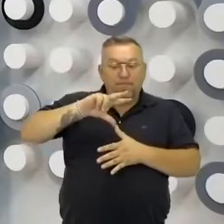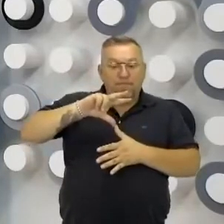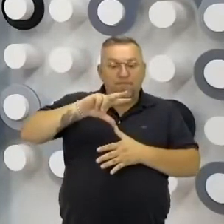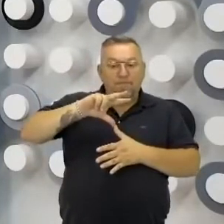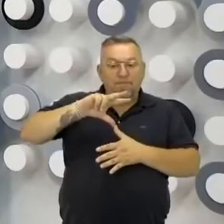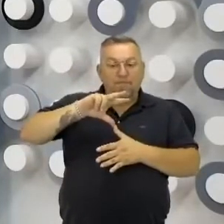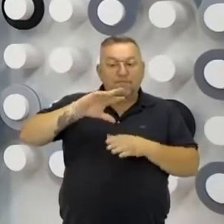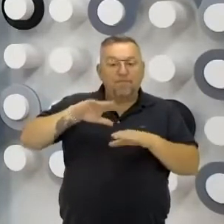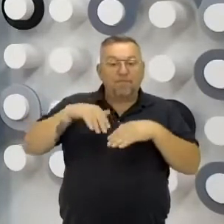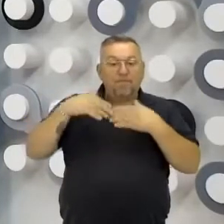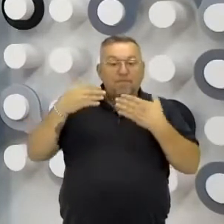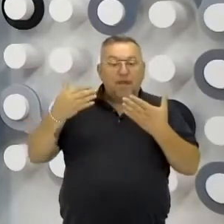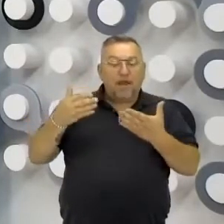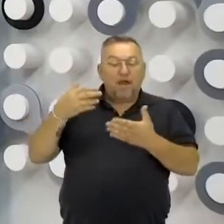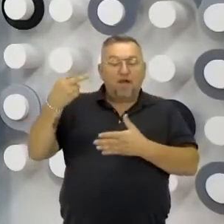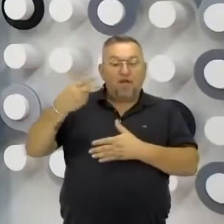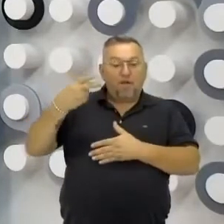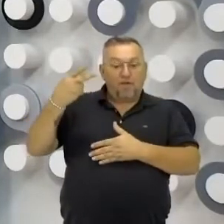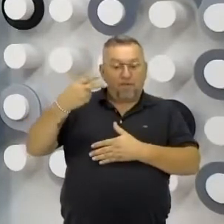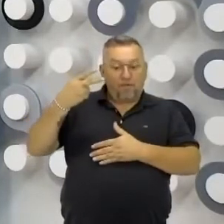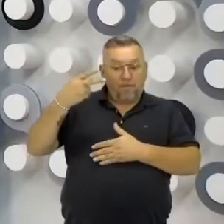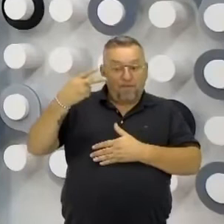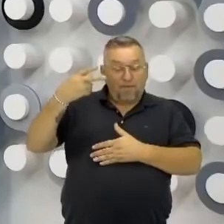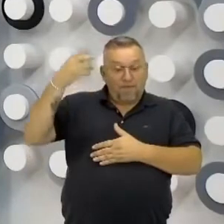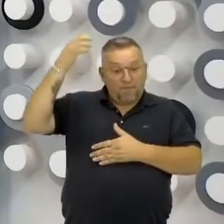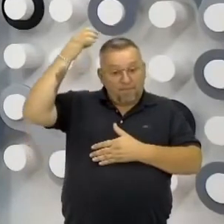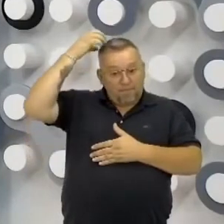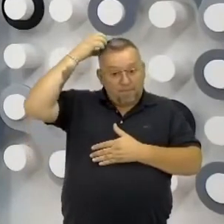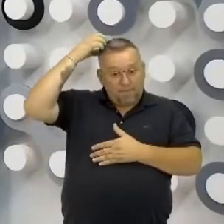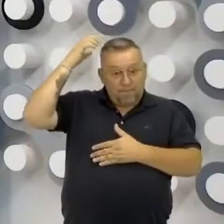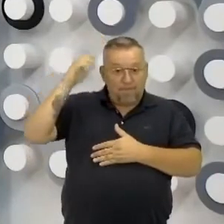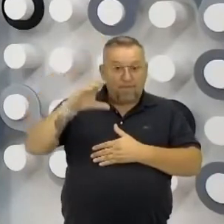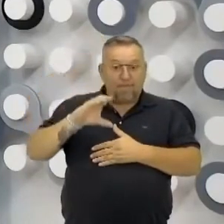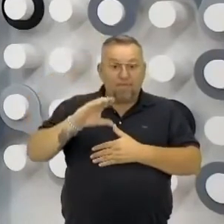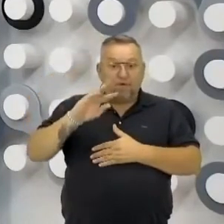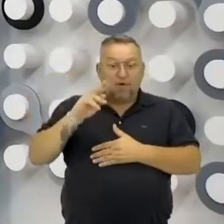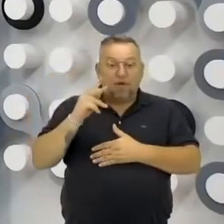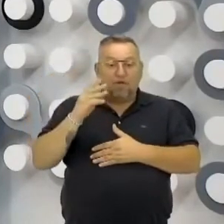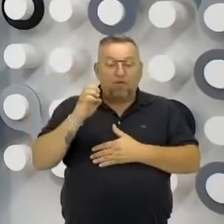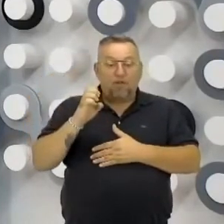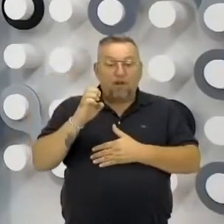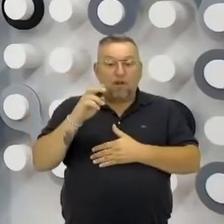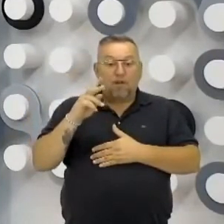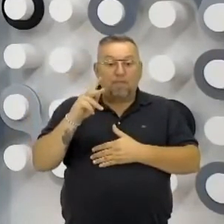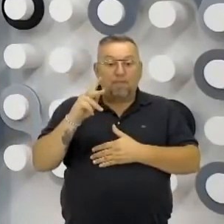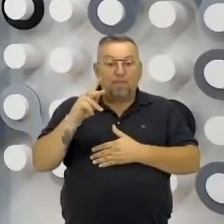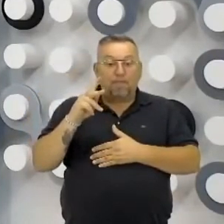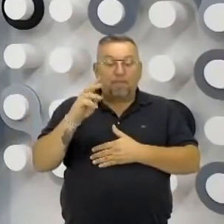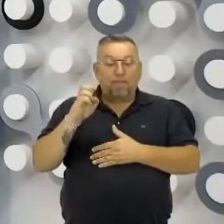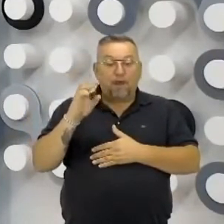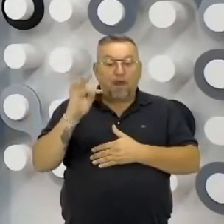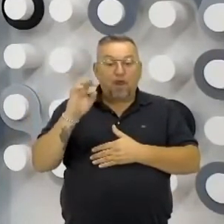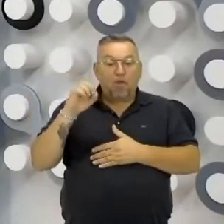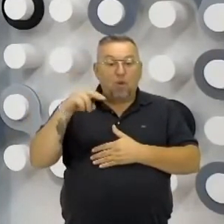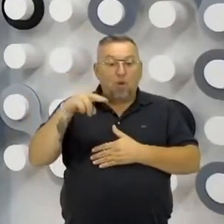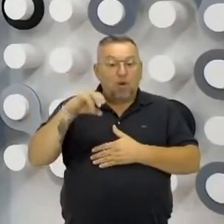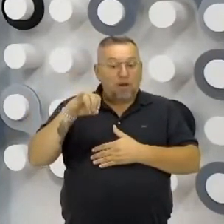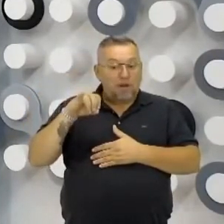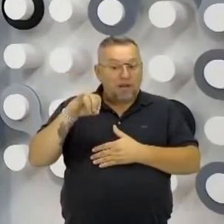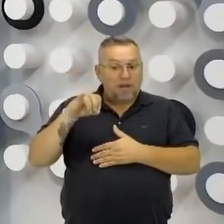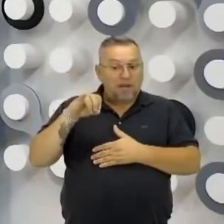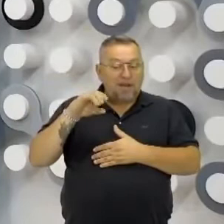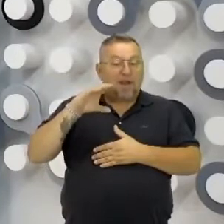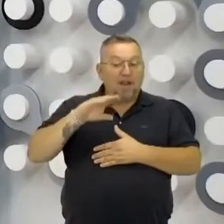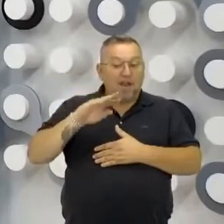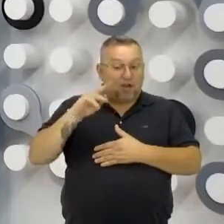Espanhola. E esse vice-rei, ele só poderia ser um chapetone. Quem era o chapetone? Era aquele colonizador que